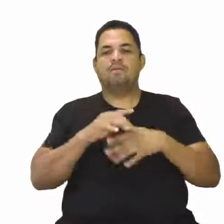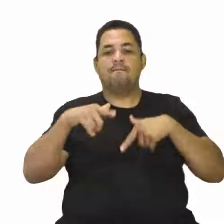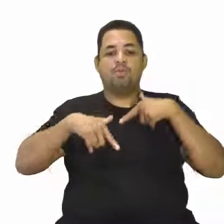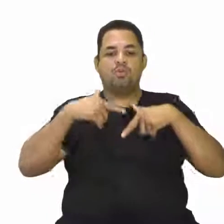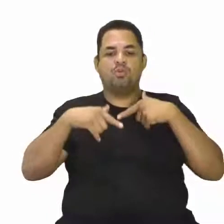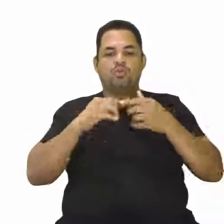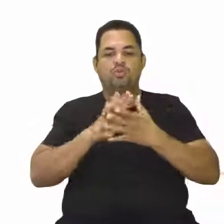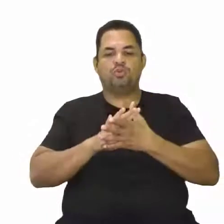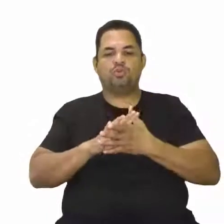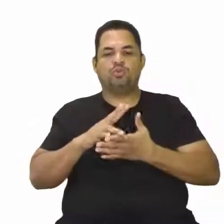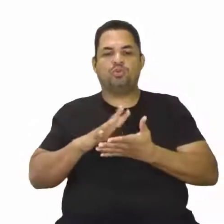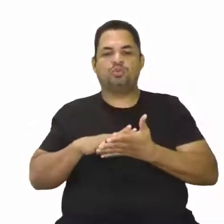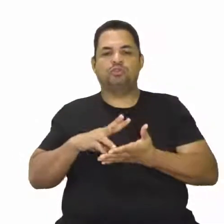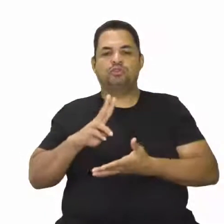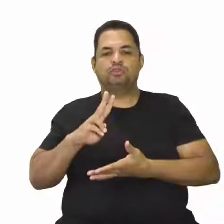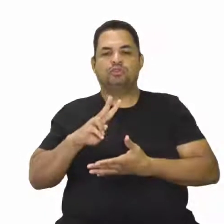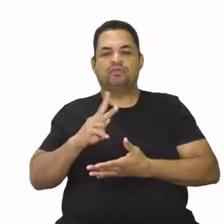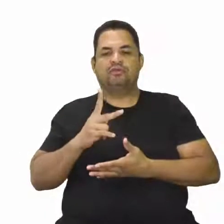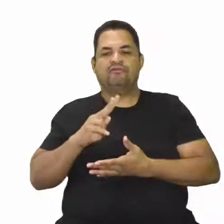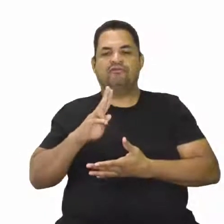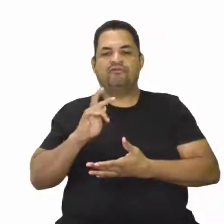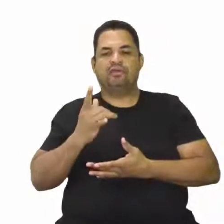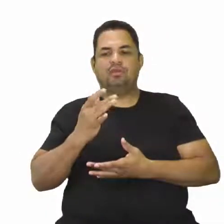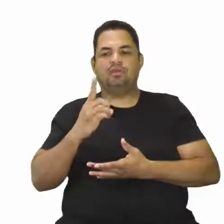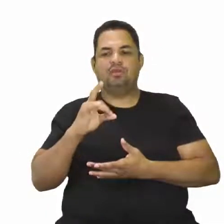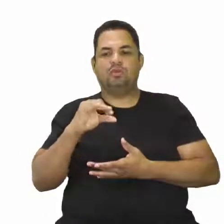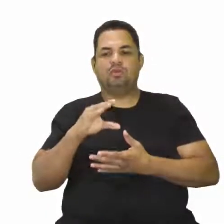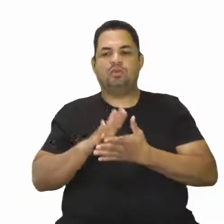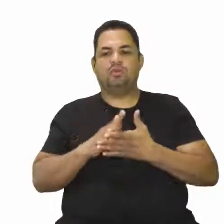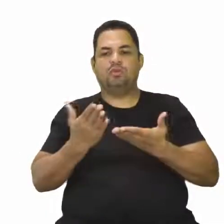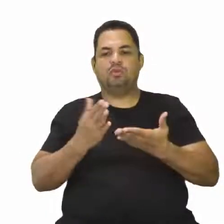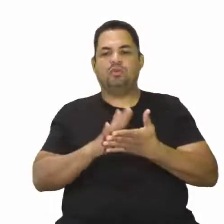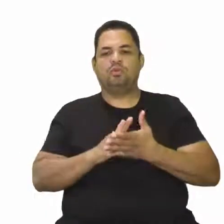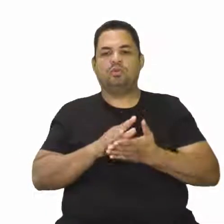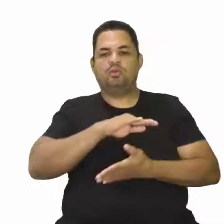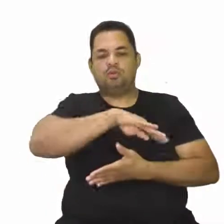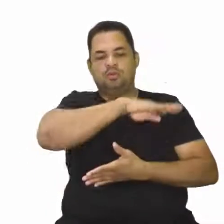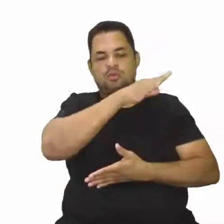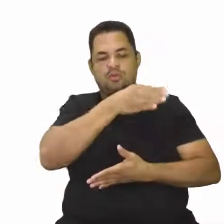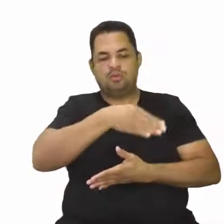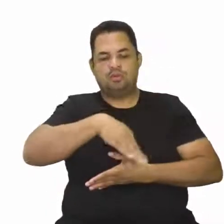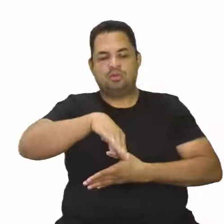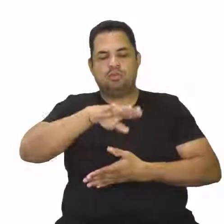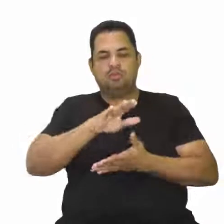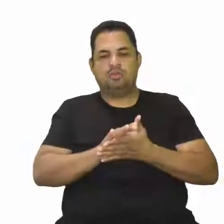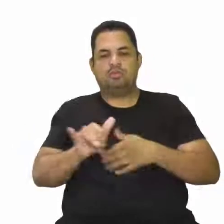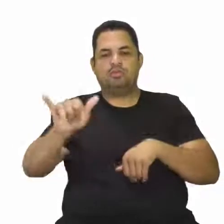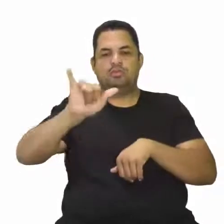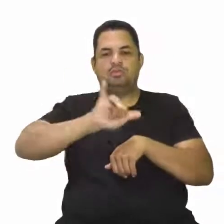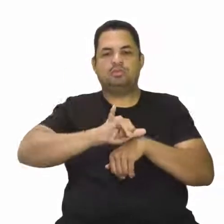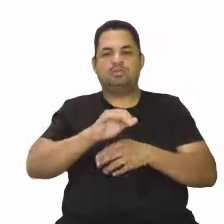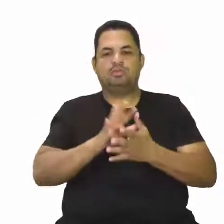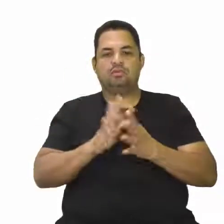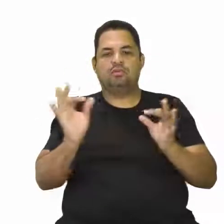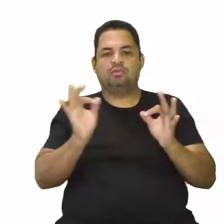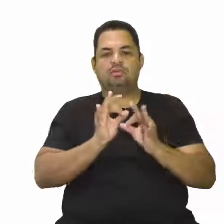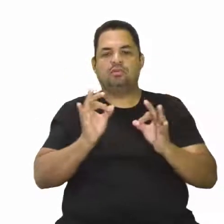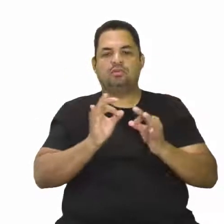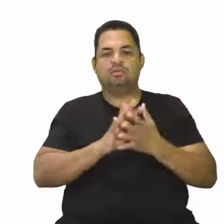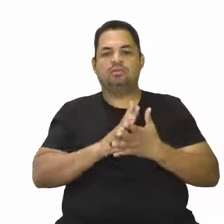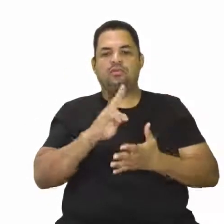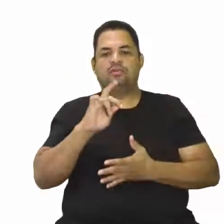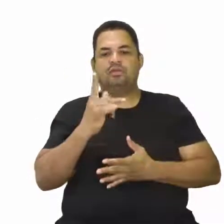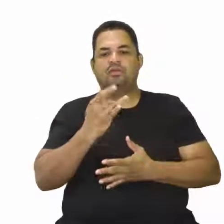vinho no mundo. O Vale Central do Chile é uma região perfeita para a produção de